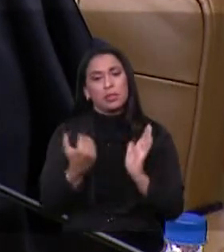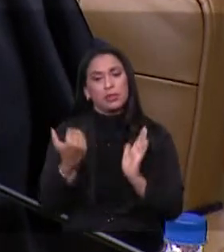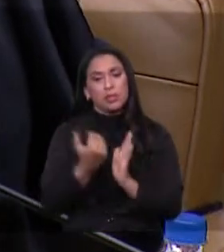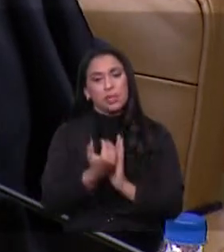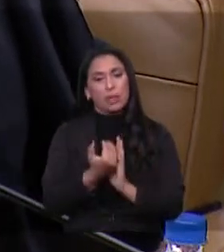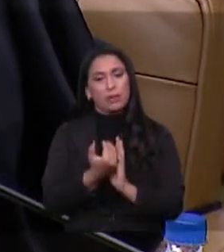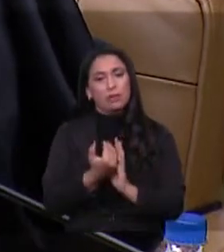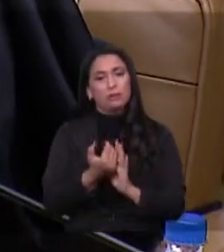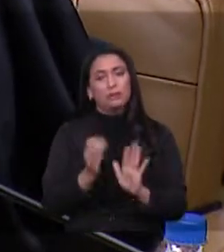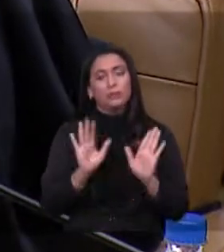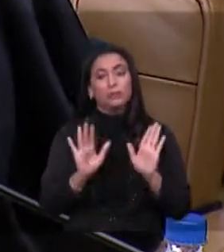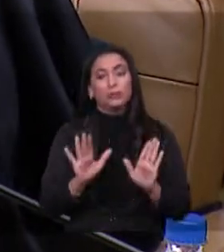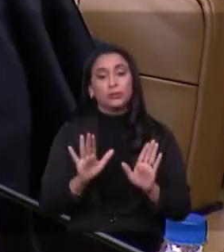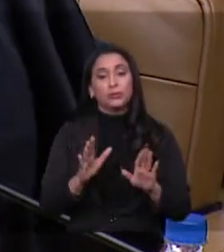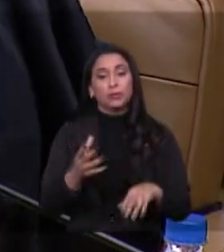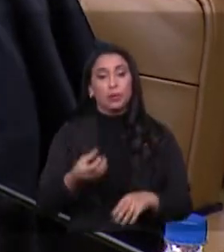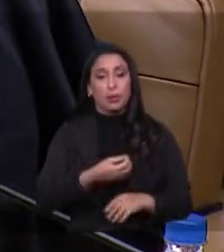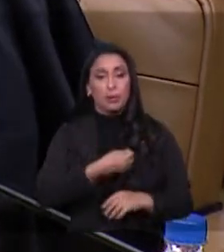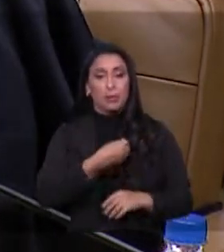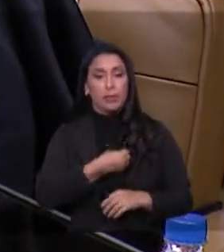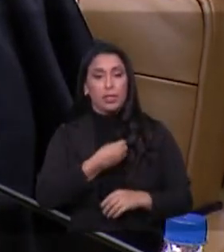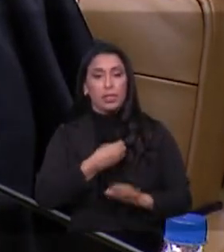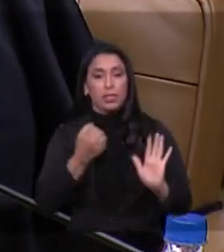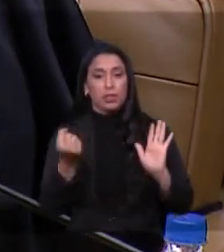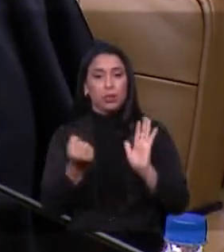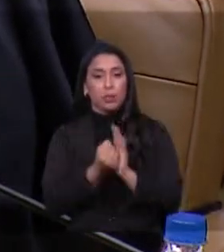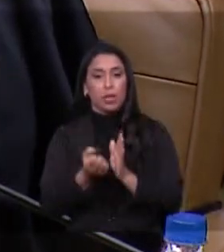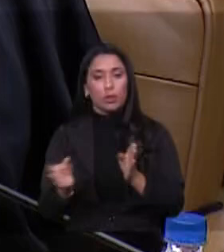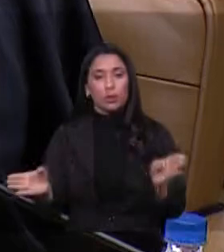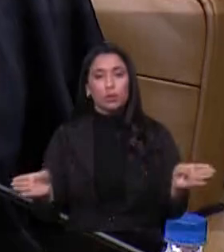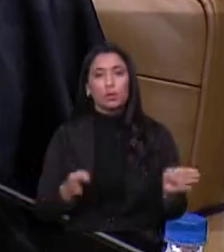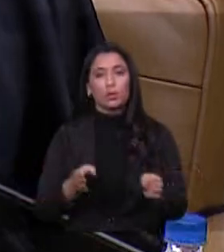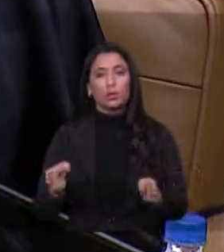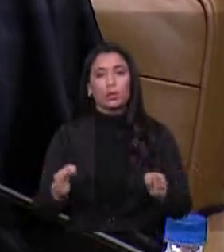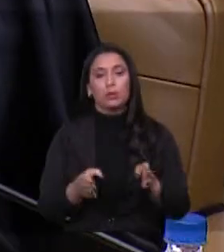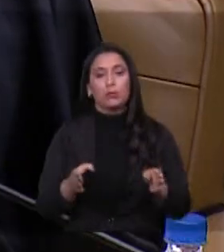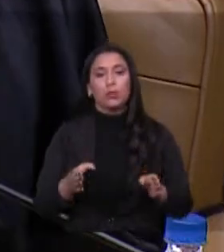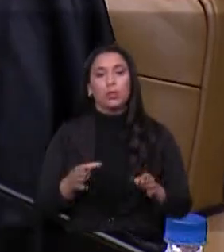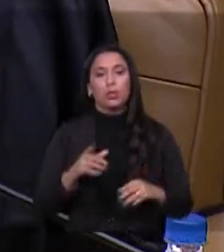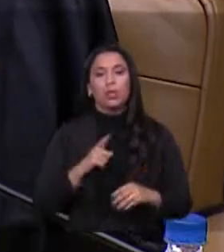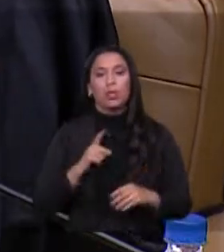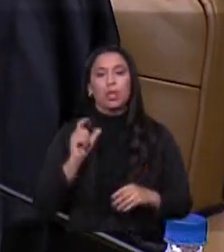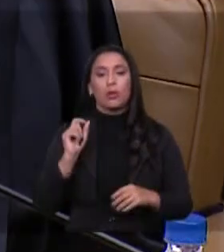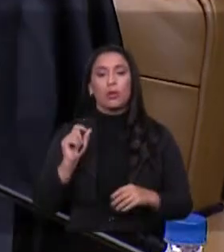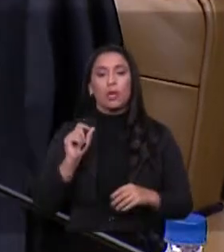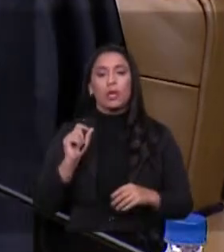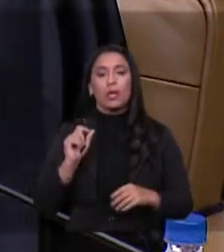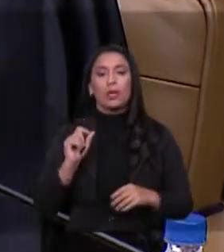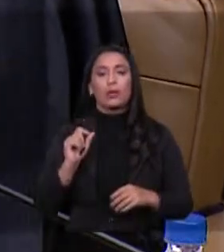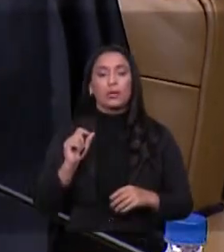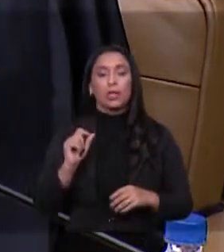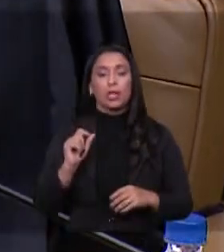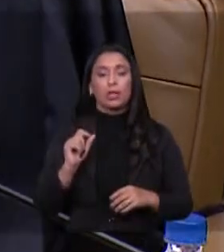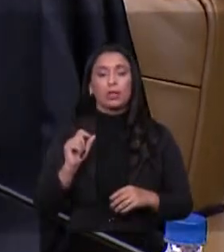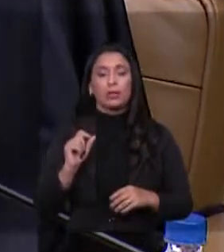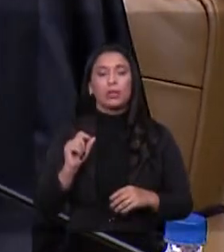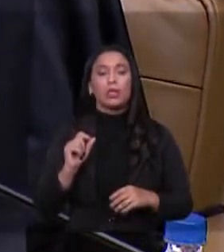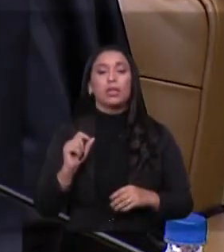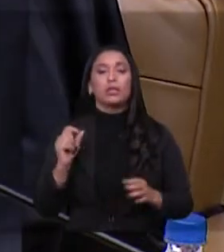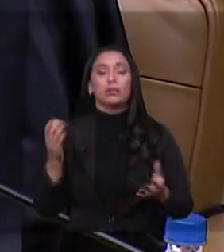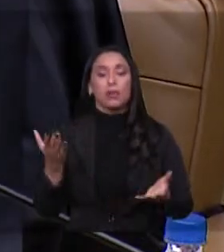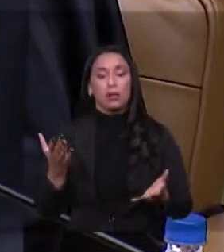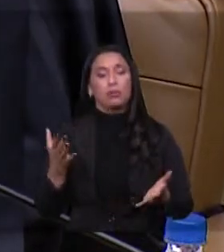que a presença ou não do marco temporal é o núcleo desta demanda, que iniciou-se com uma ação